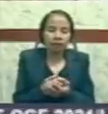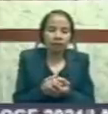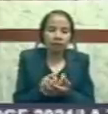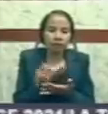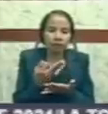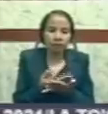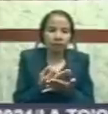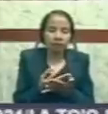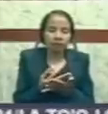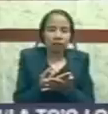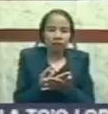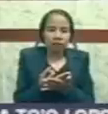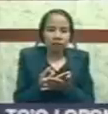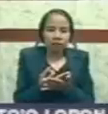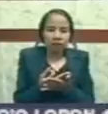Salários e vencimentos,